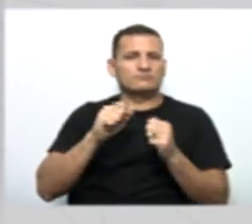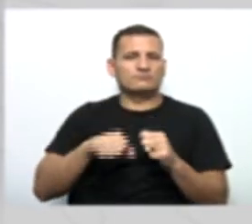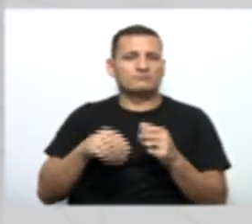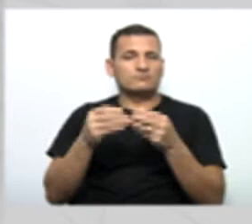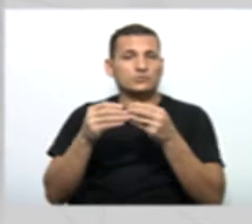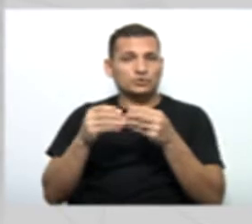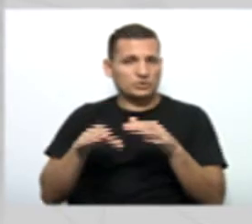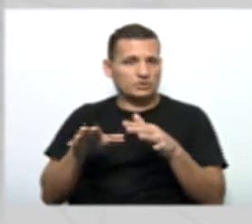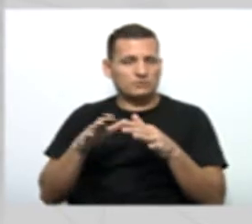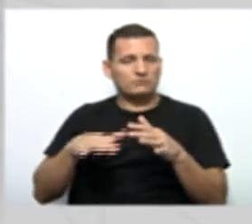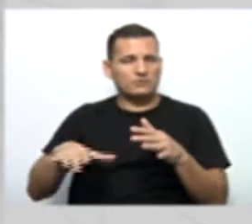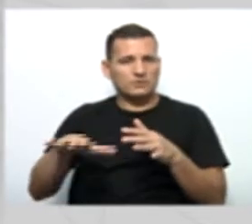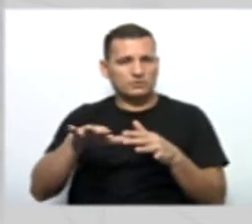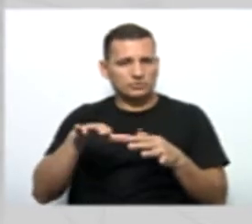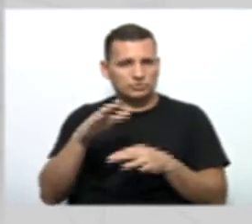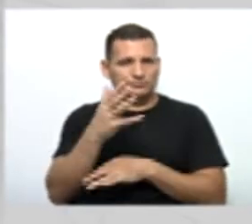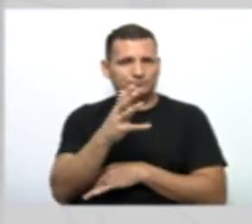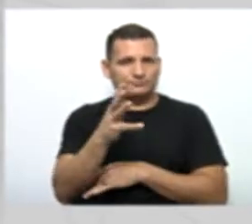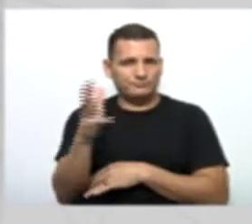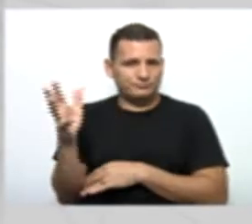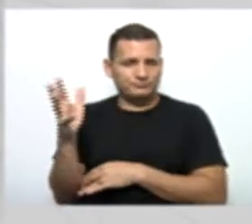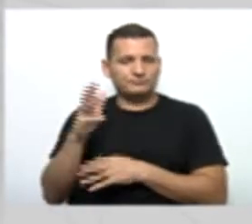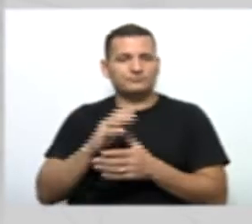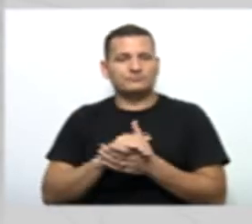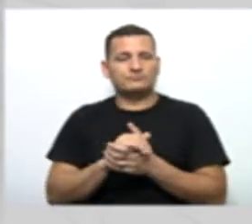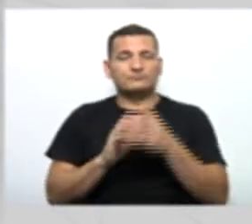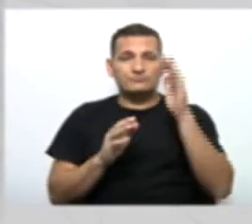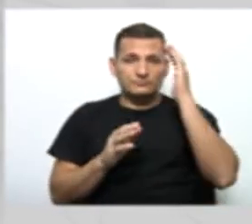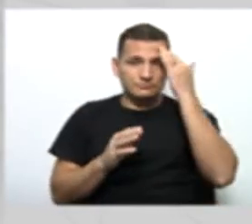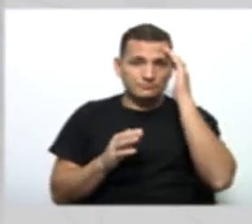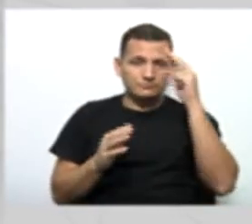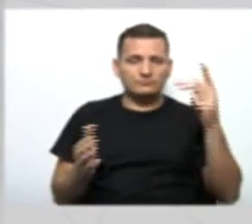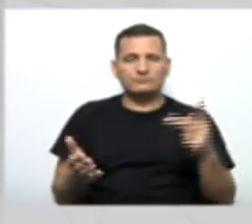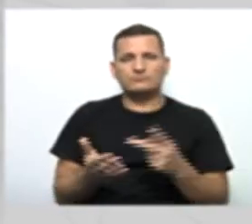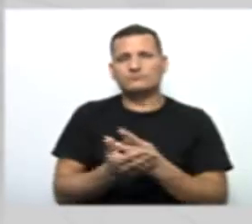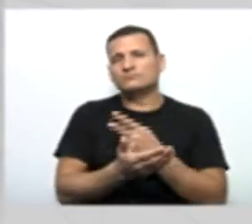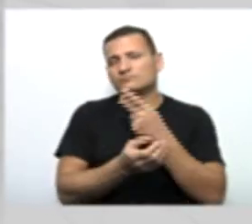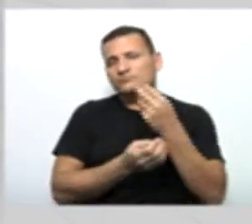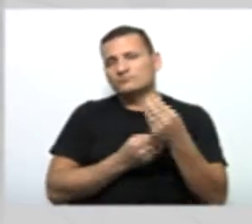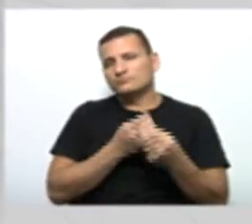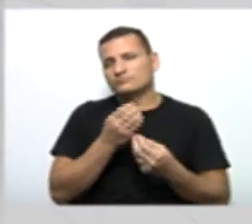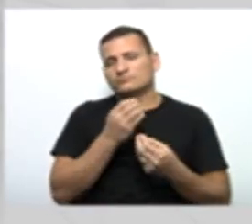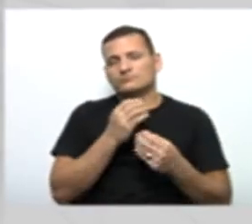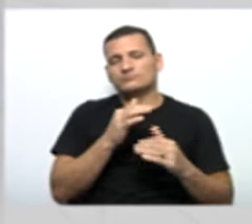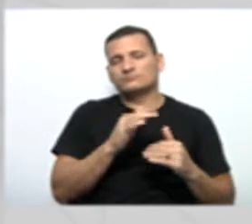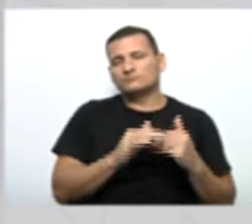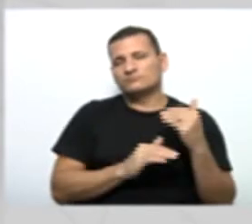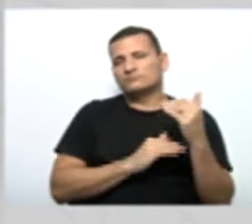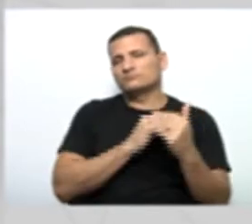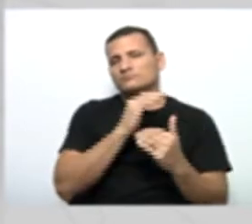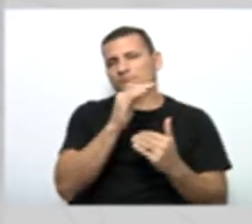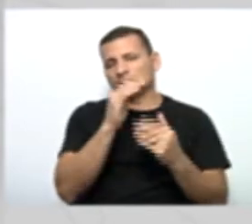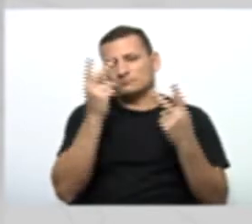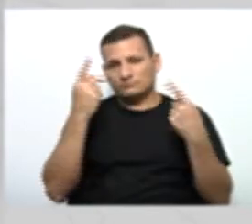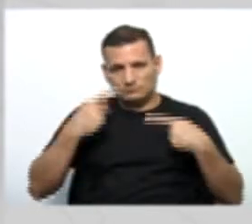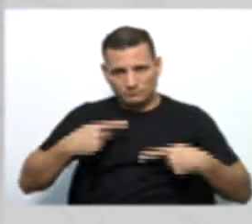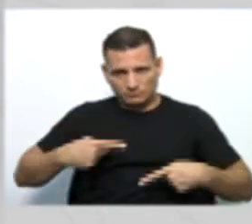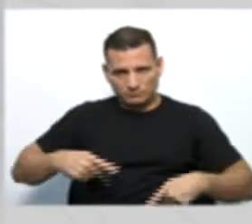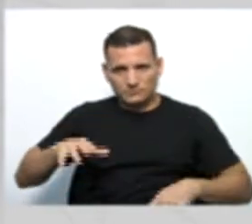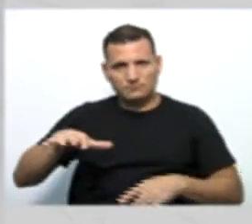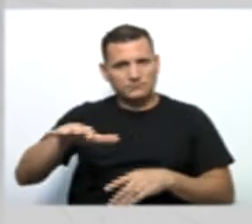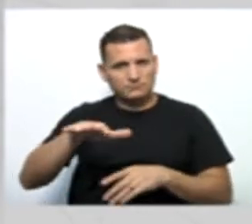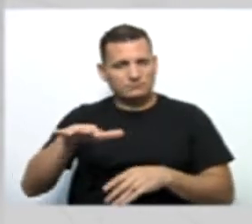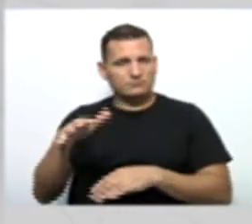ecossistema, compreender como ocorreu a evolução da relação entre o homem e o meio